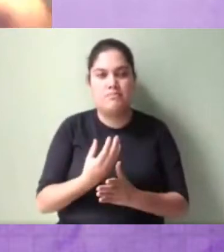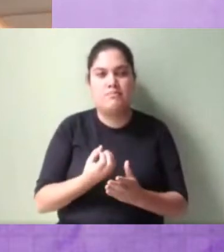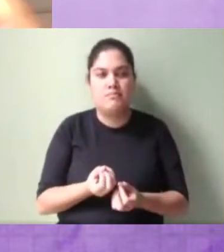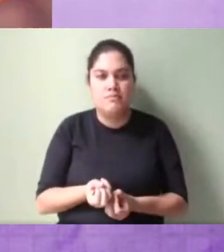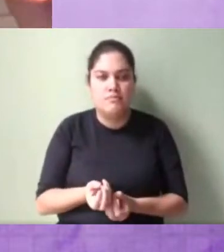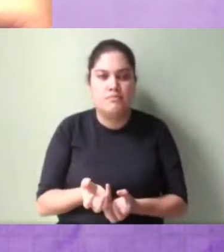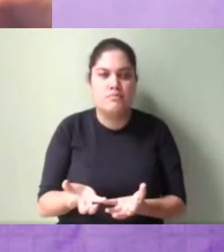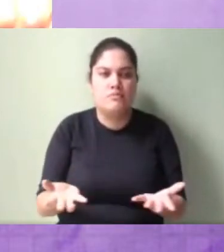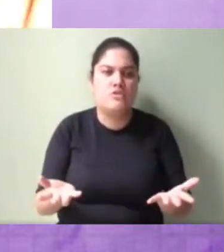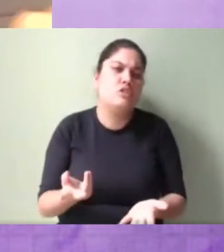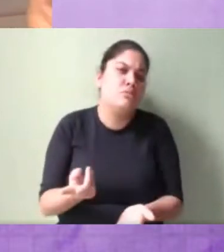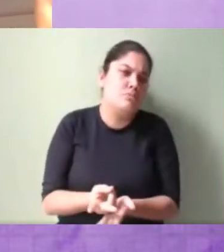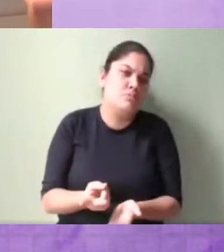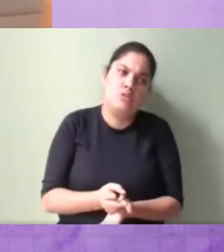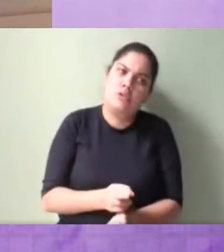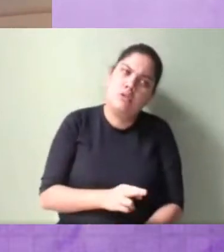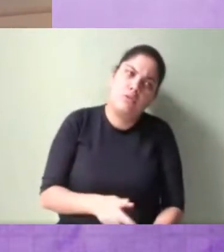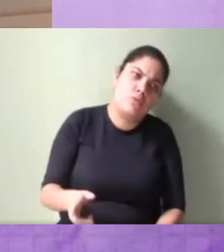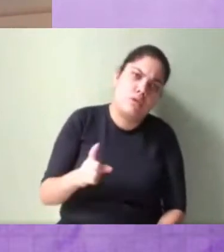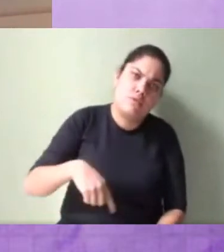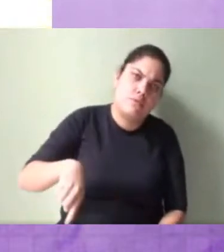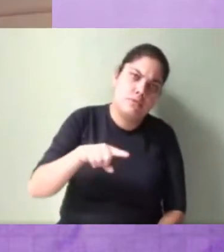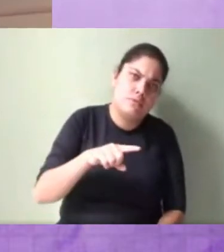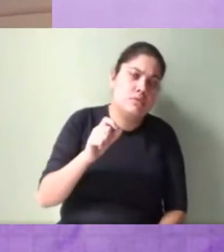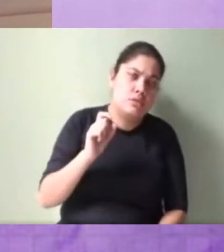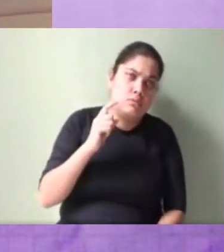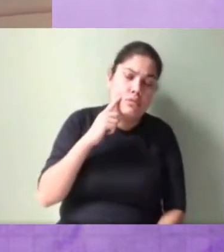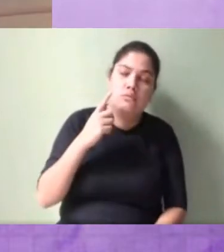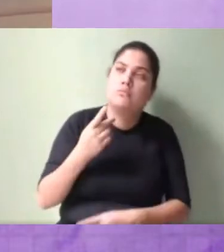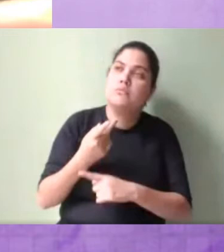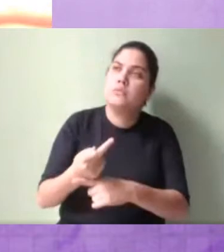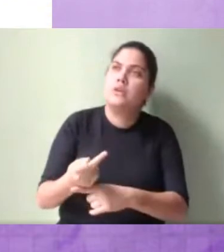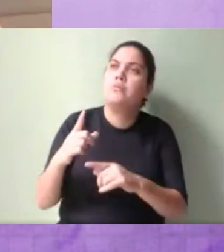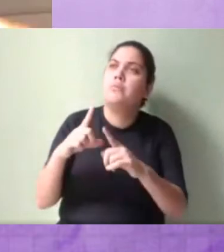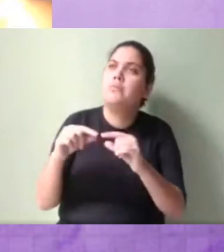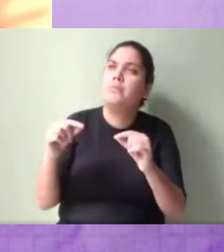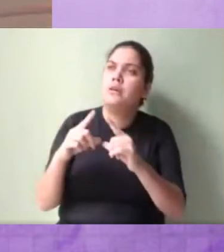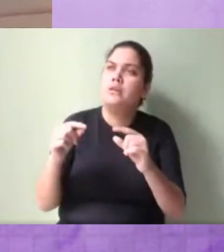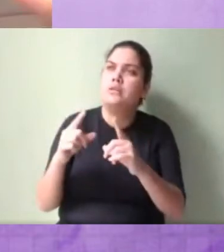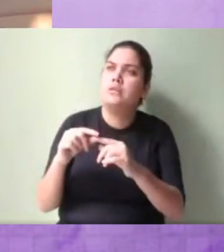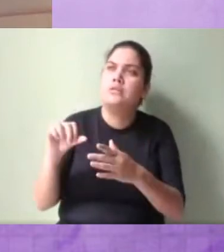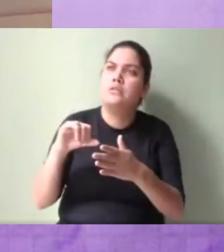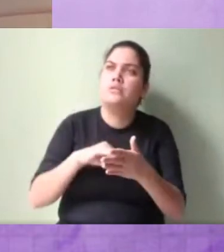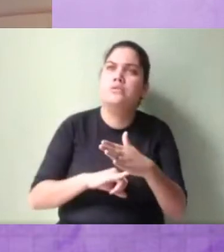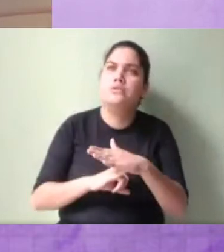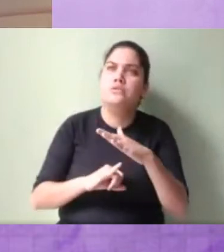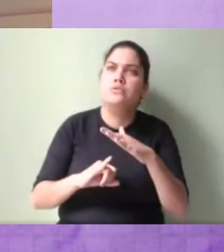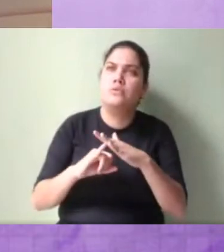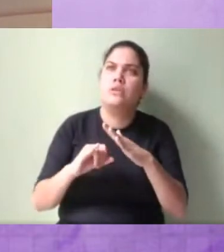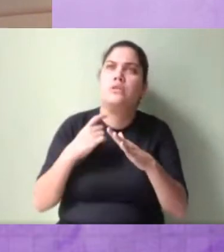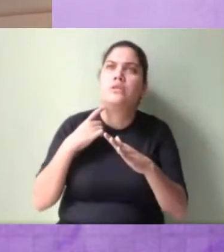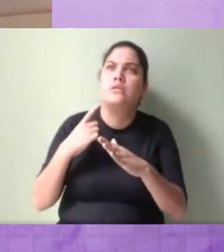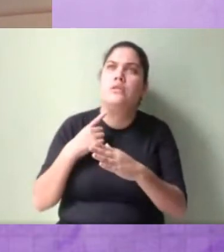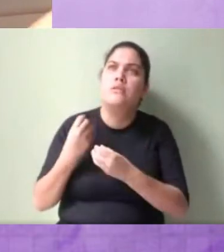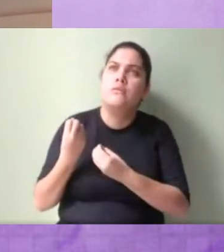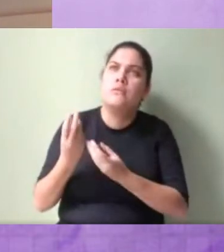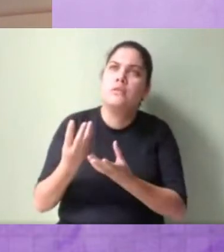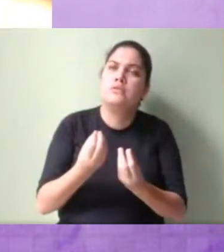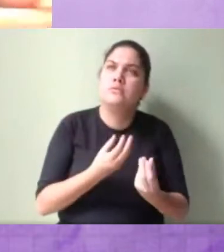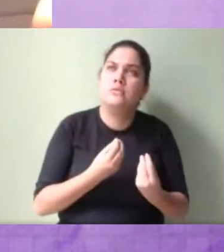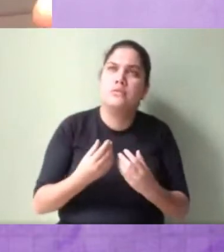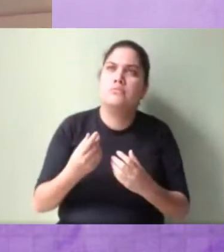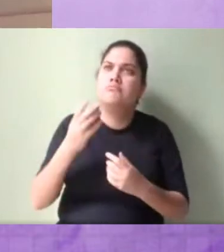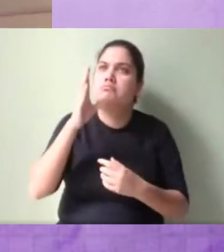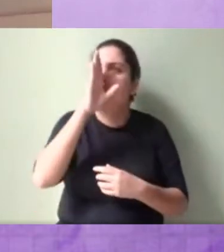entrando no site deles, vai aparecer todos os grupos que existem no país, e hoje todo mundo faz online, então as pessoas podem entrar online nas salas virtuais do MADA